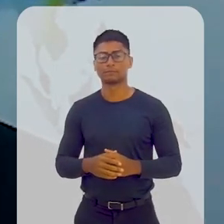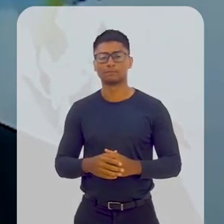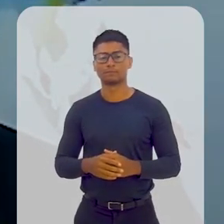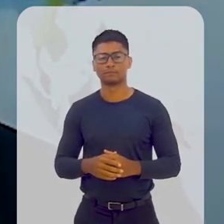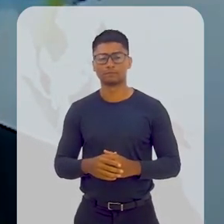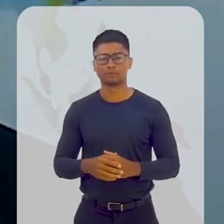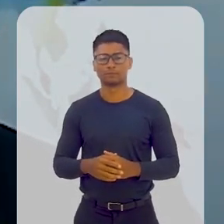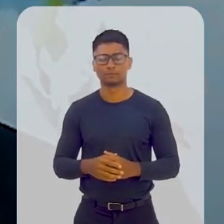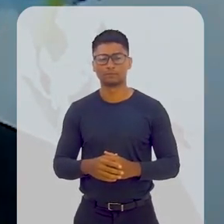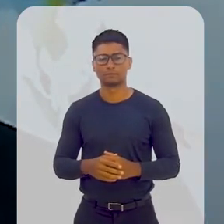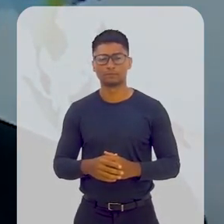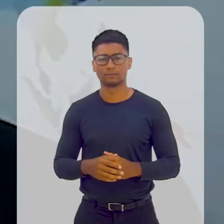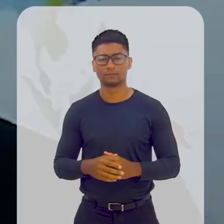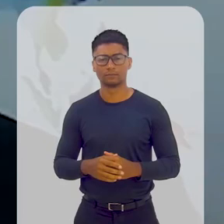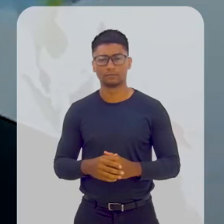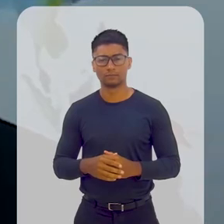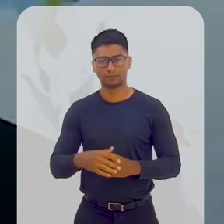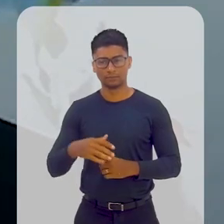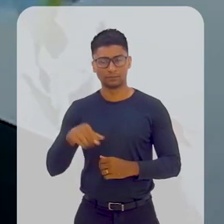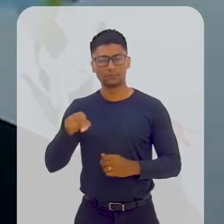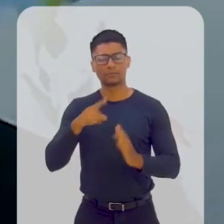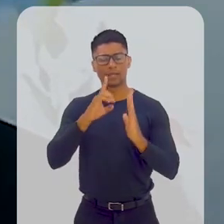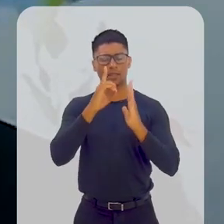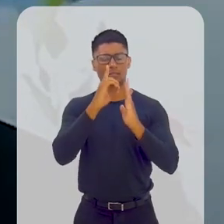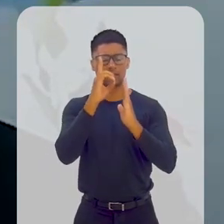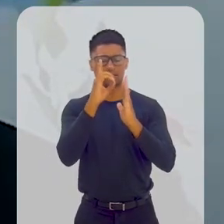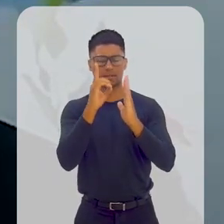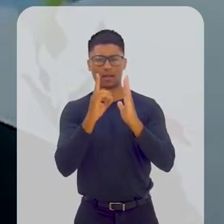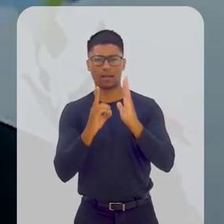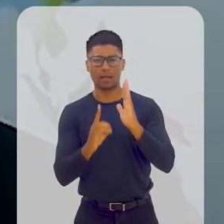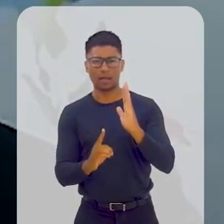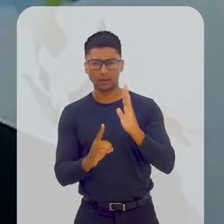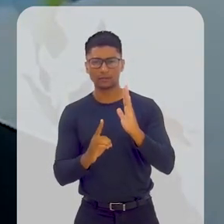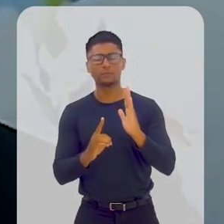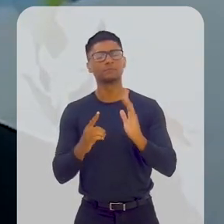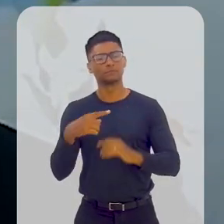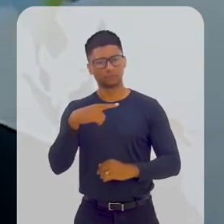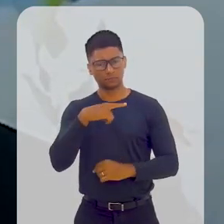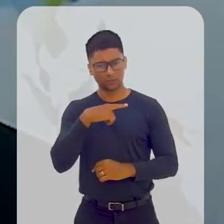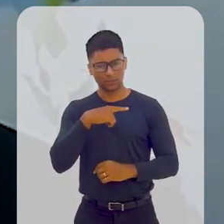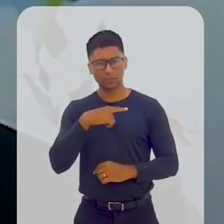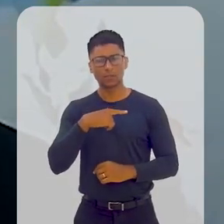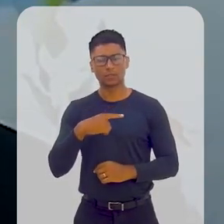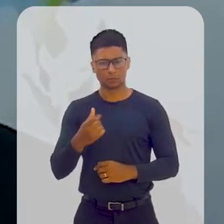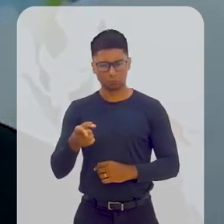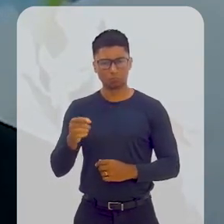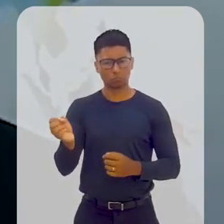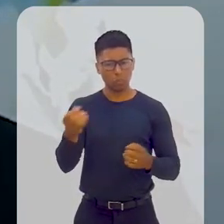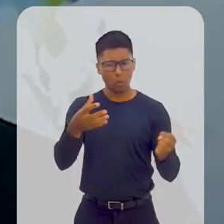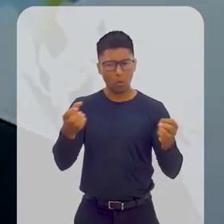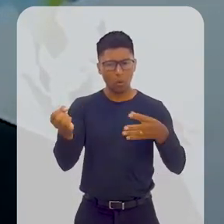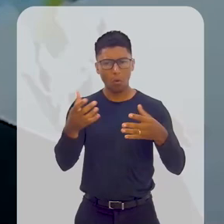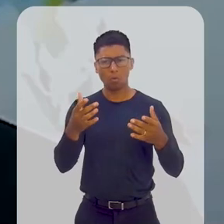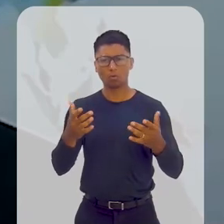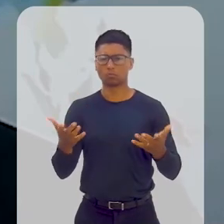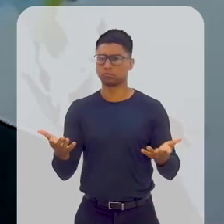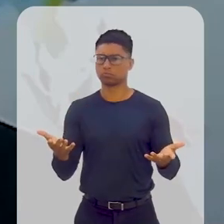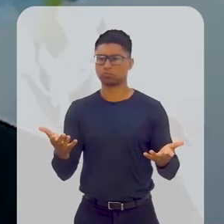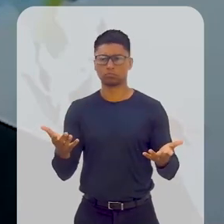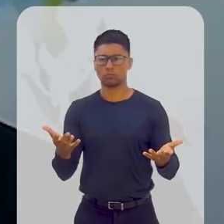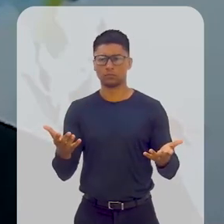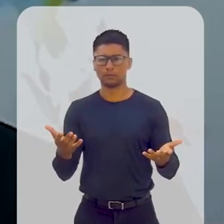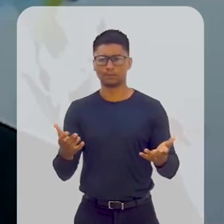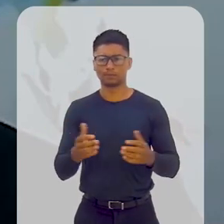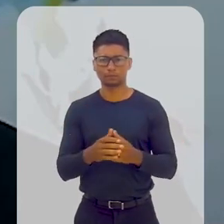tem um design, ela tem toda uma interatividade inovadora, né? Até então